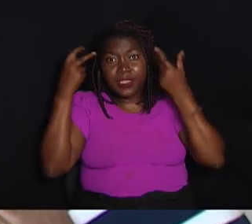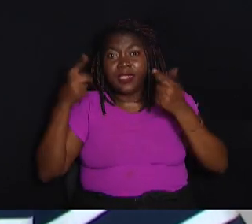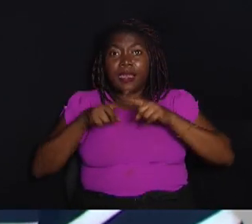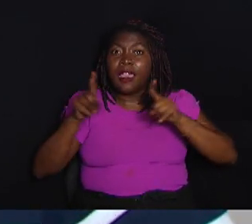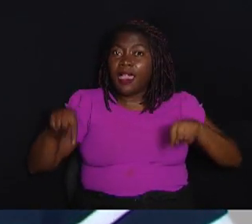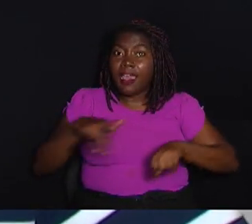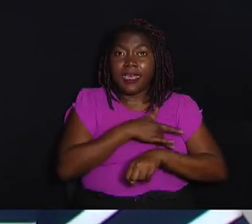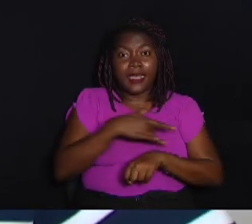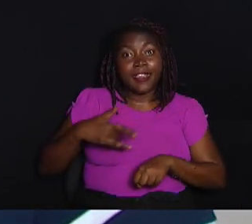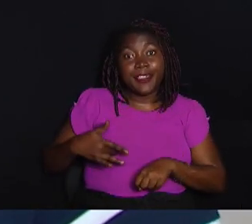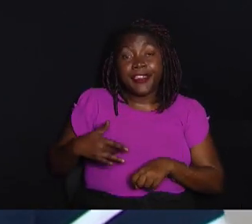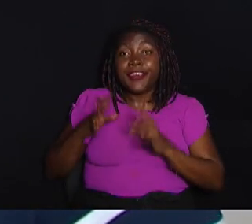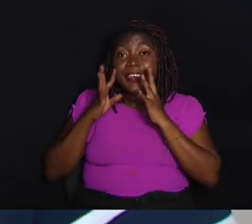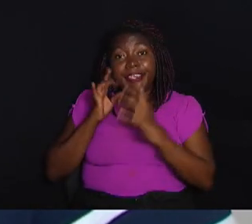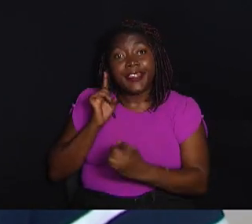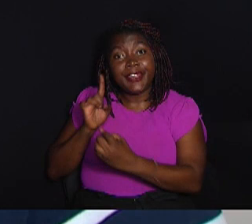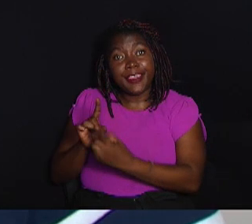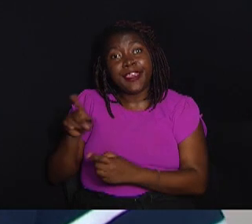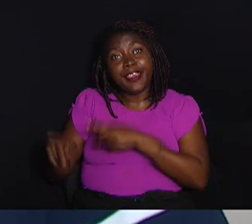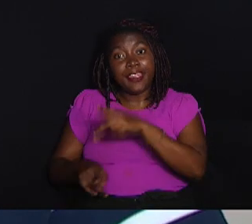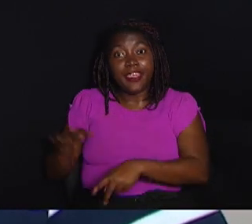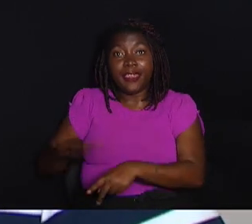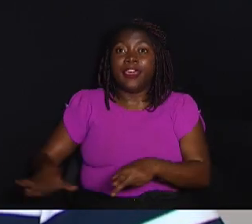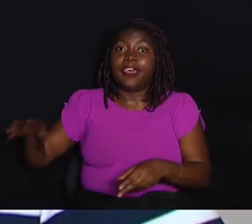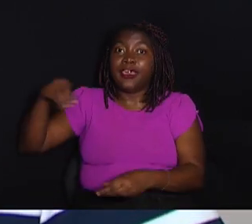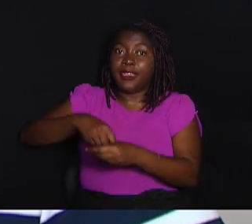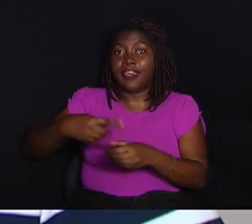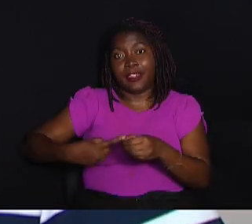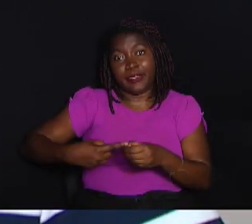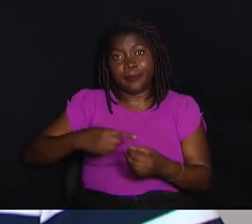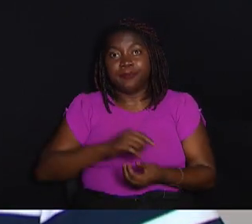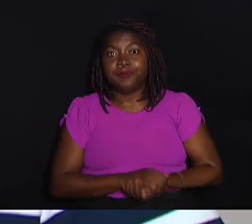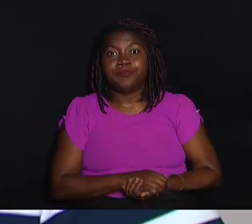Saúde que atendem a população nos bairros da